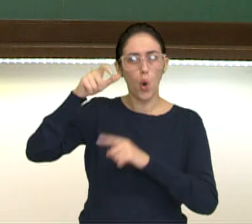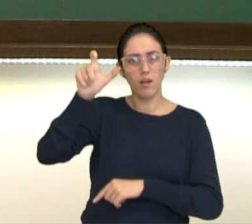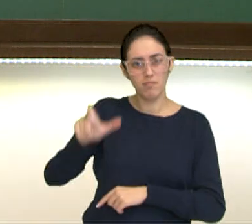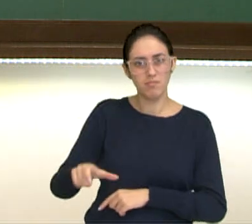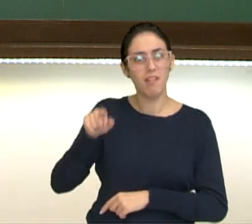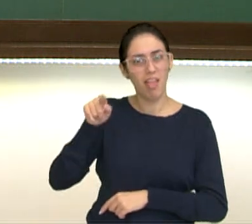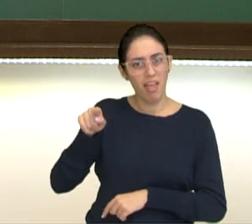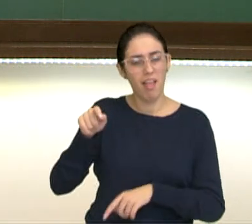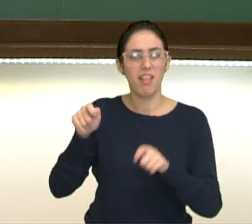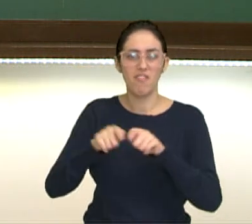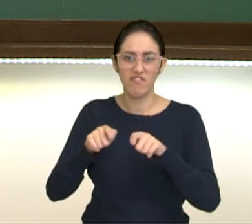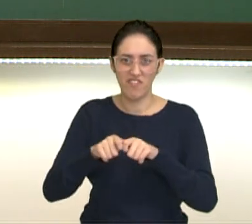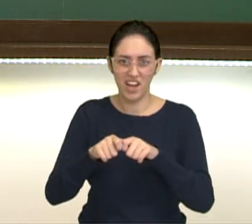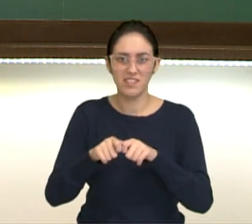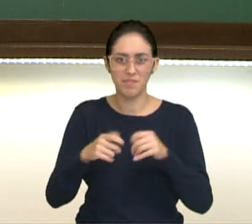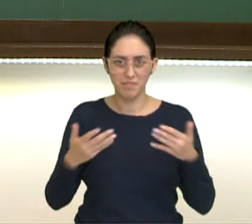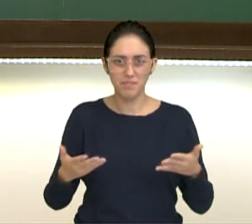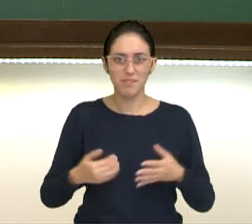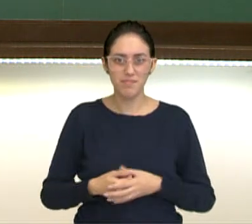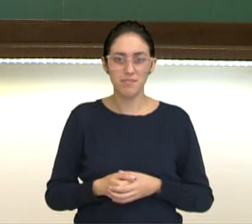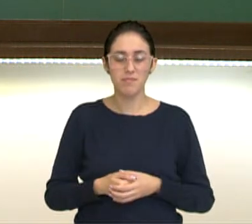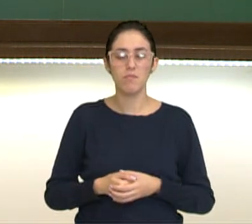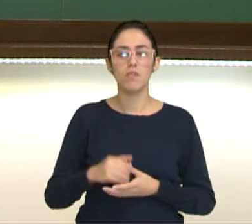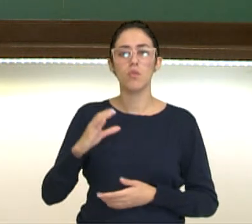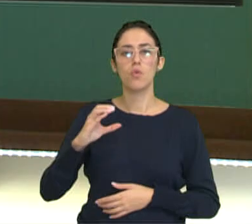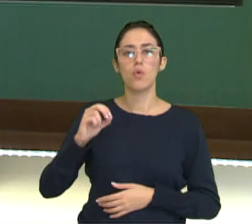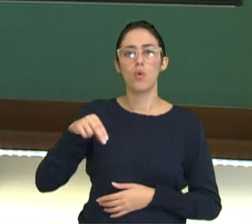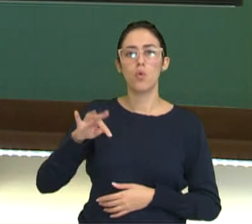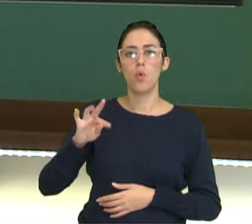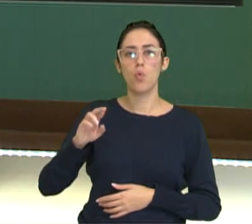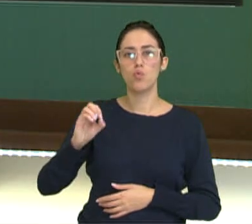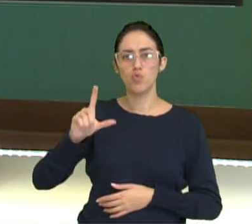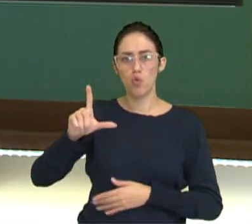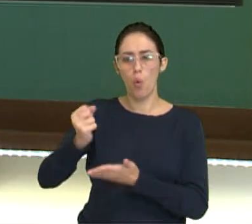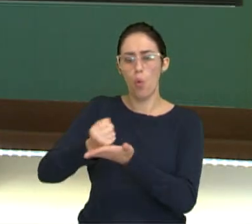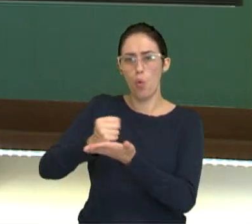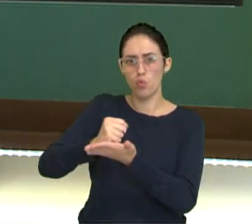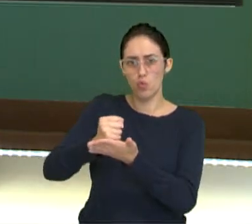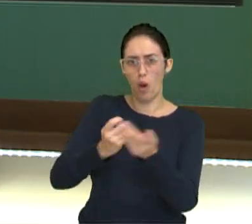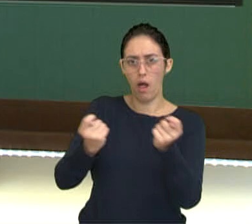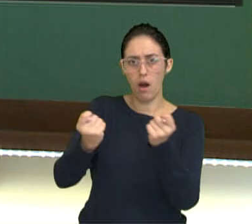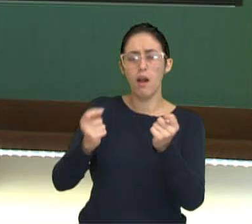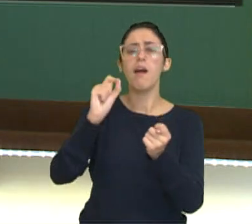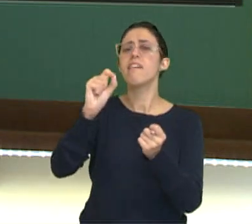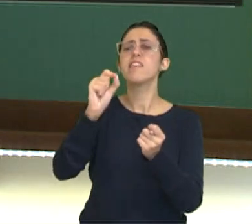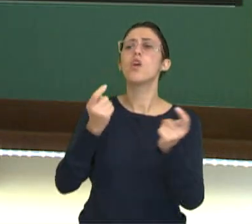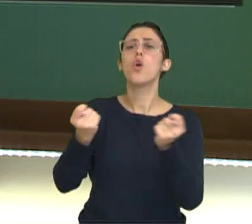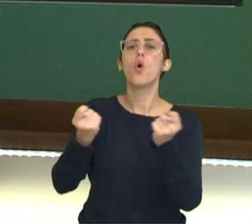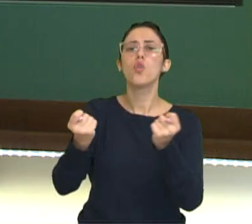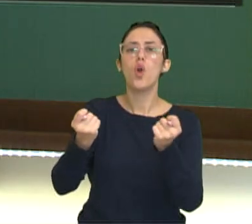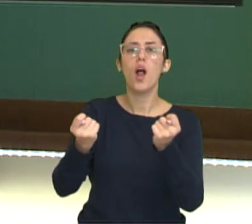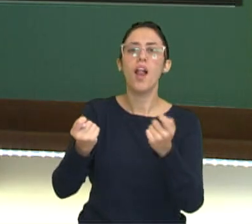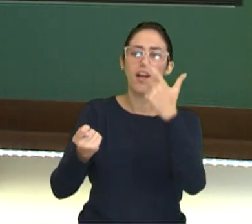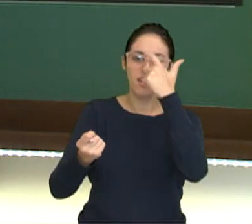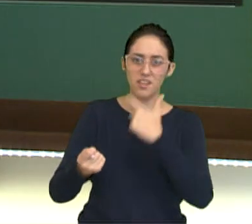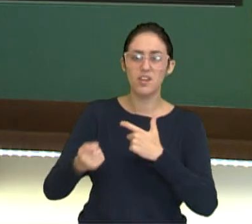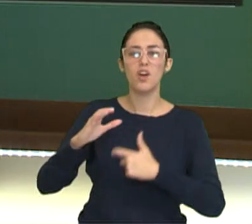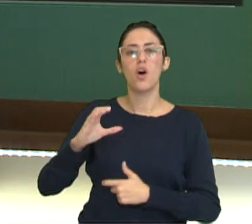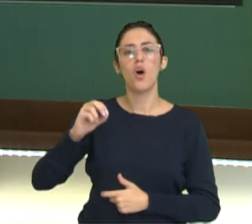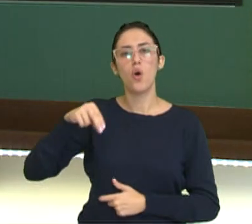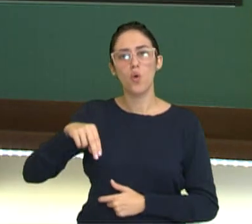né? Control, controlar. Quem que controla? O controlador. Então, controller.